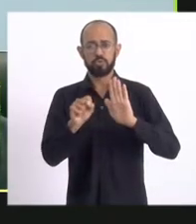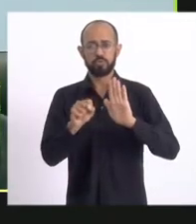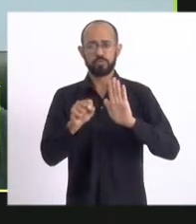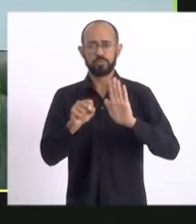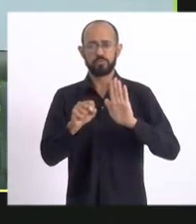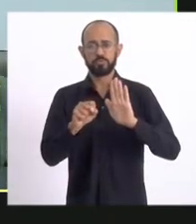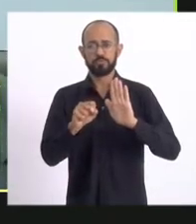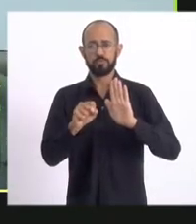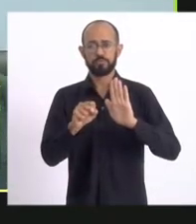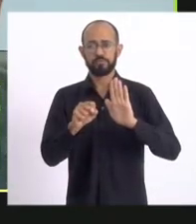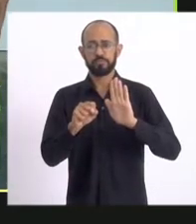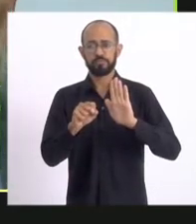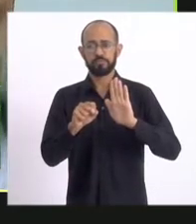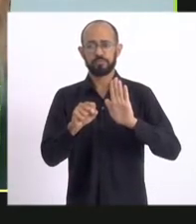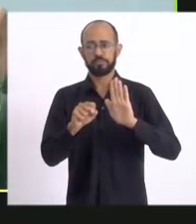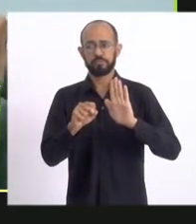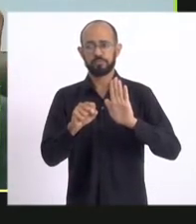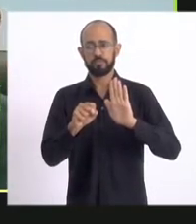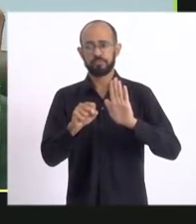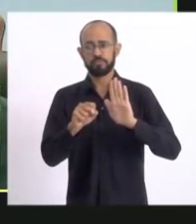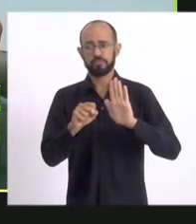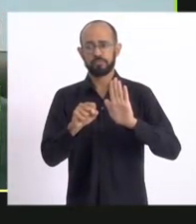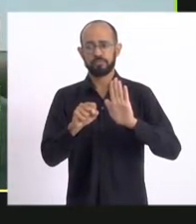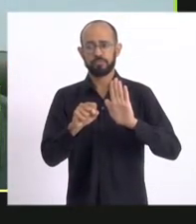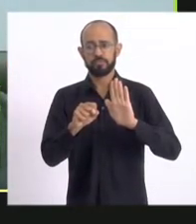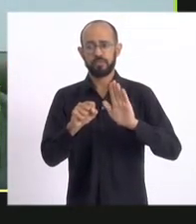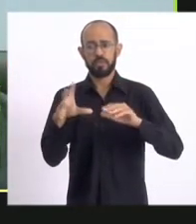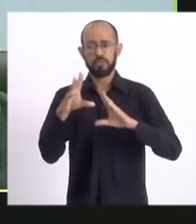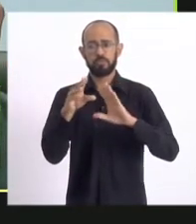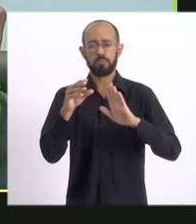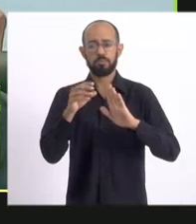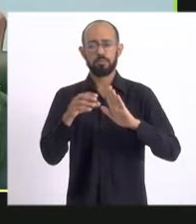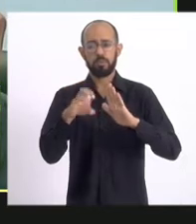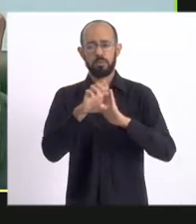Na pauta? Emendas de plenário, número 1.